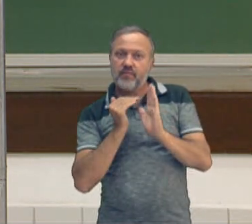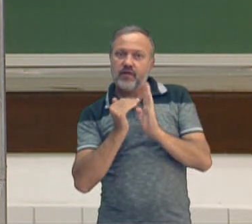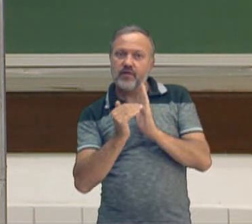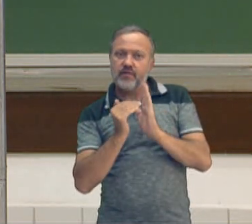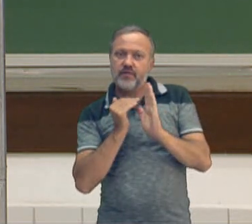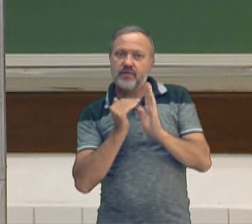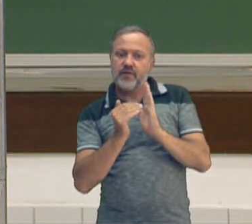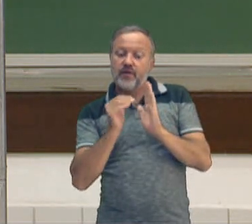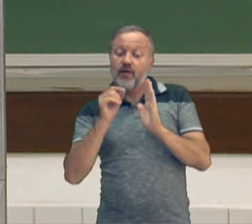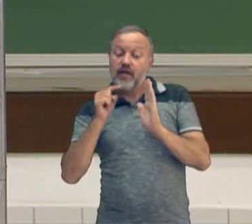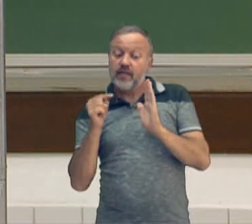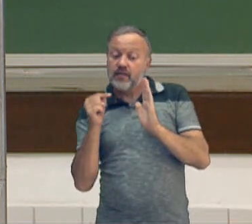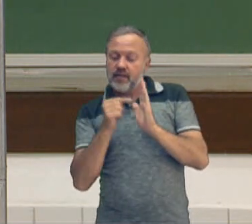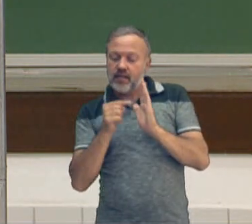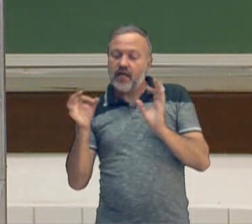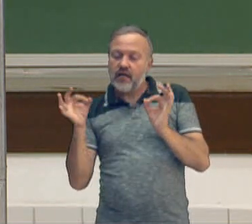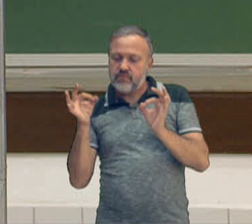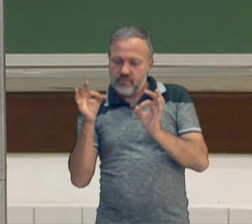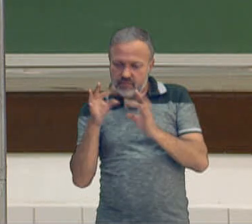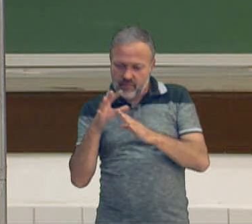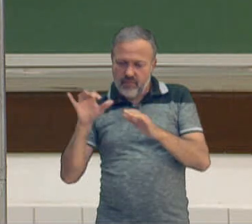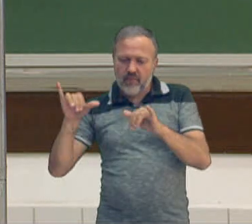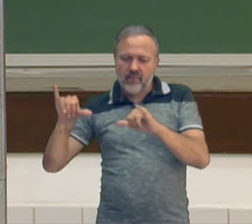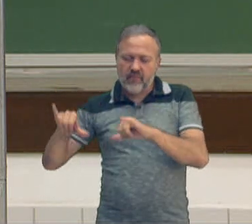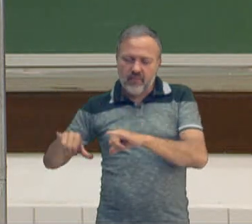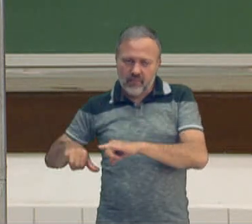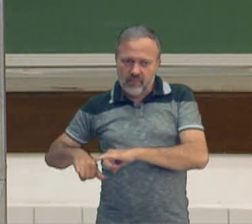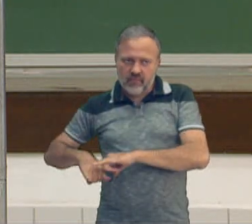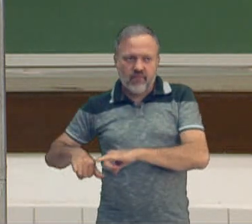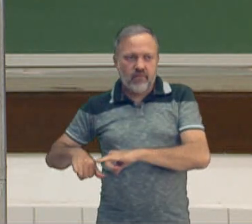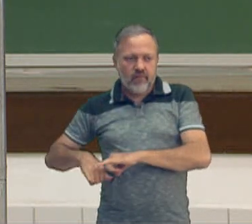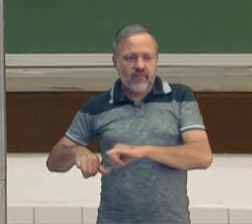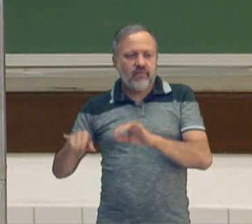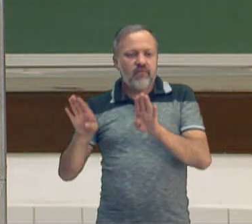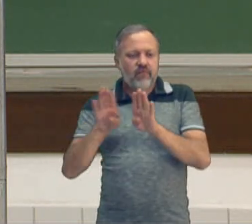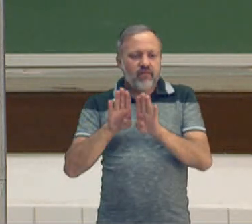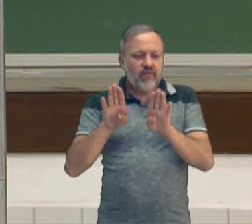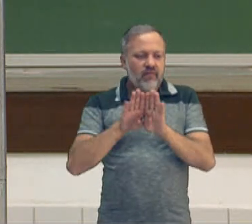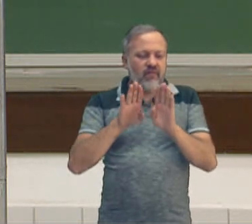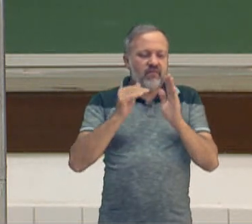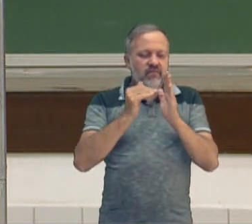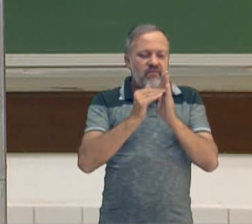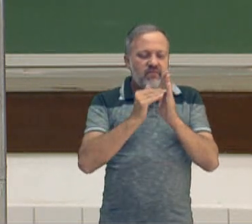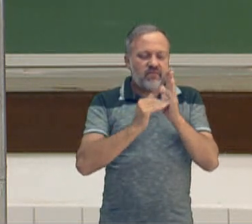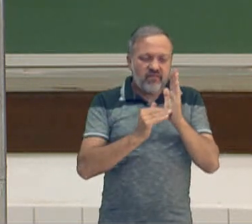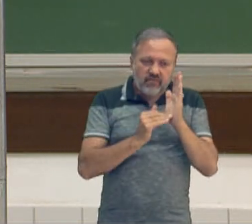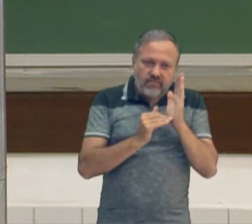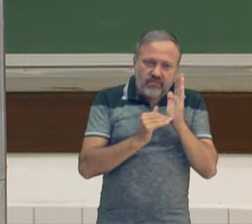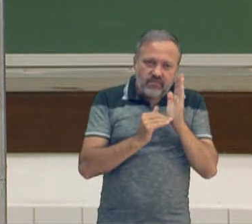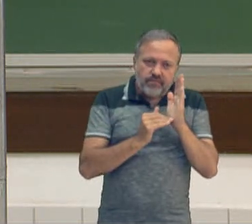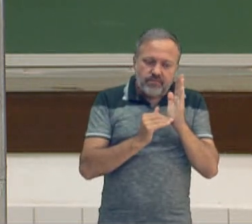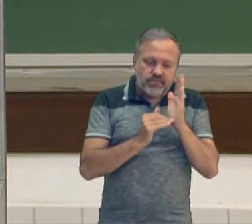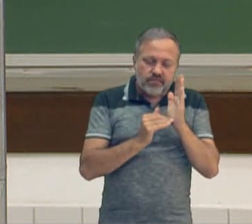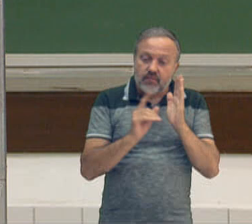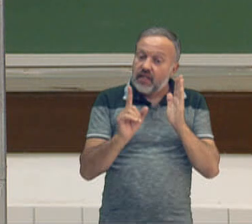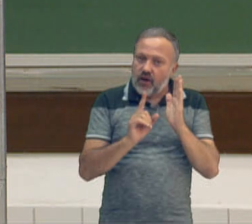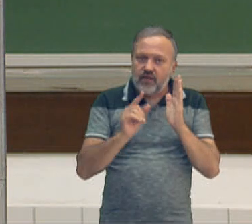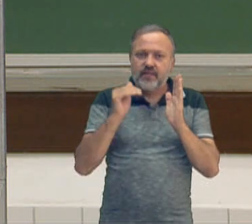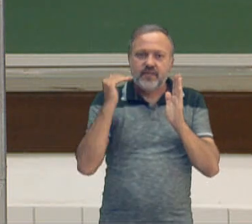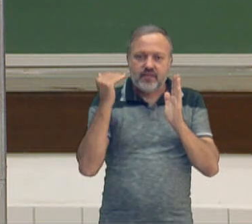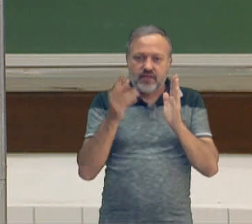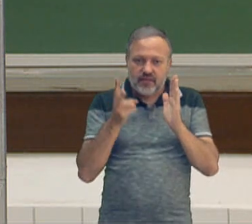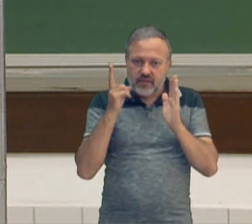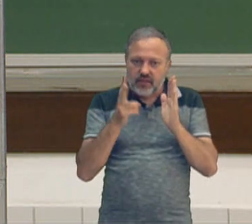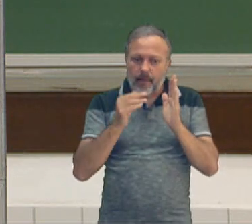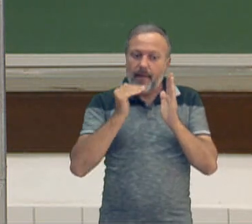sofrimento, por isso esse é o princípio da mandala, roda da vida do samsara do budismo